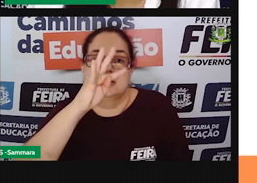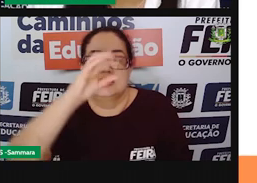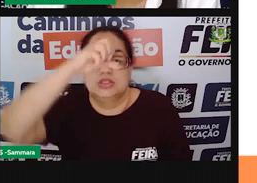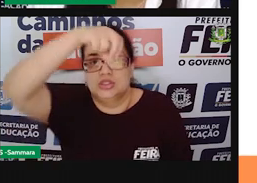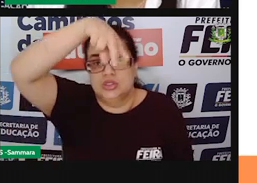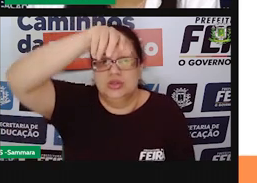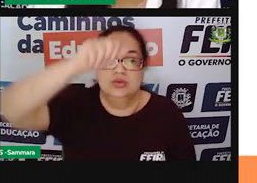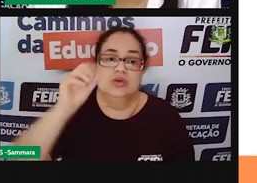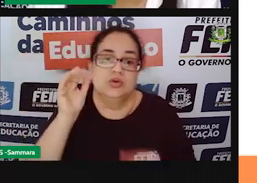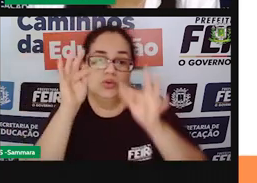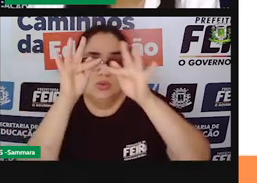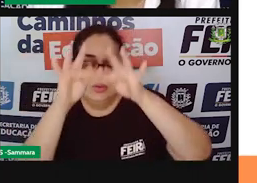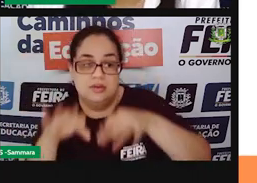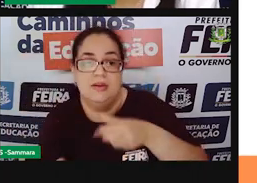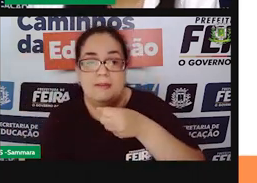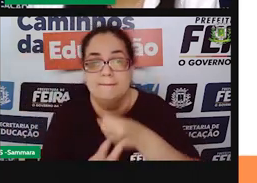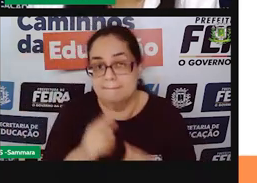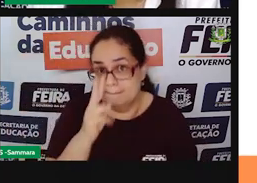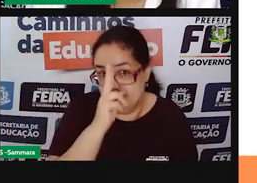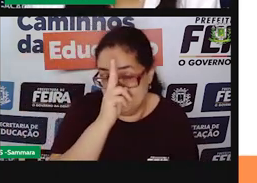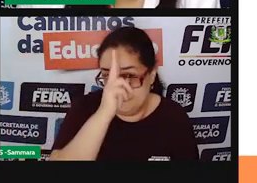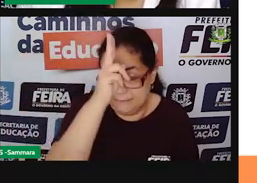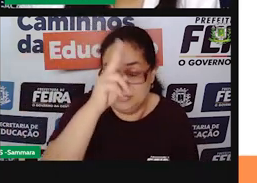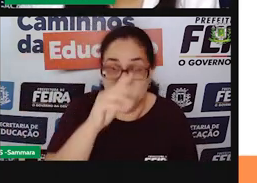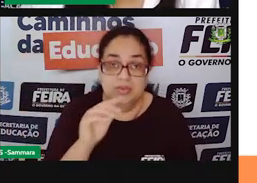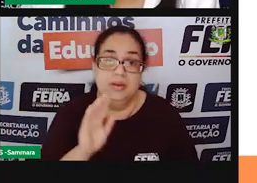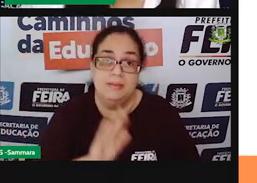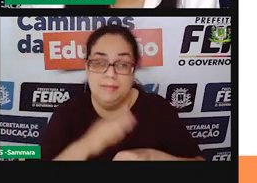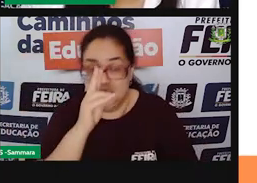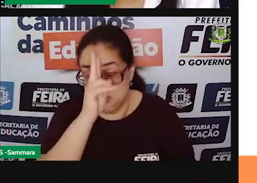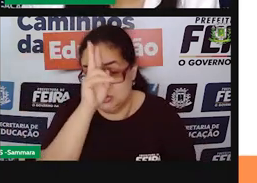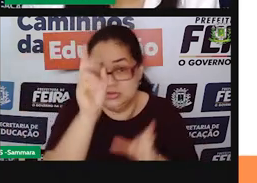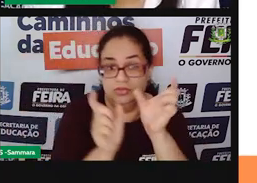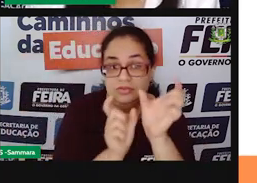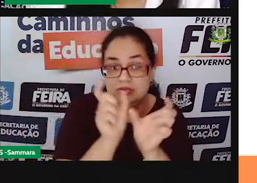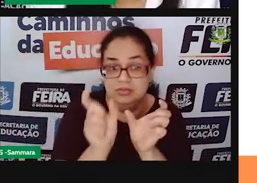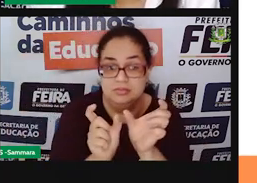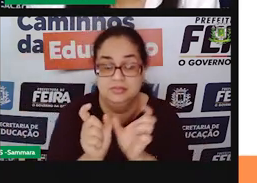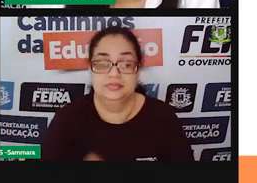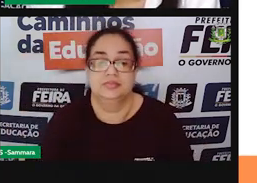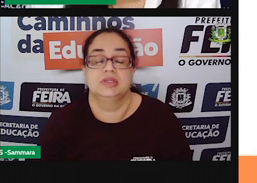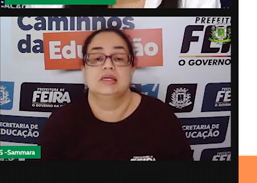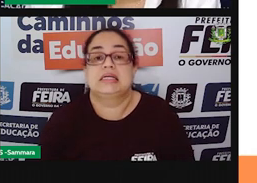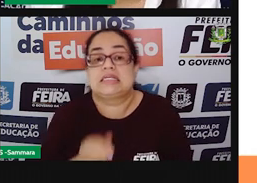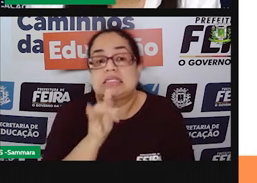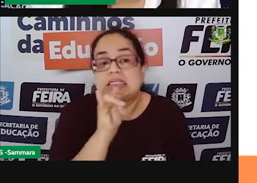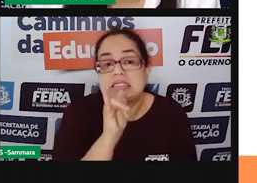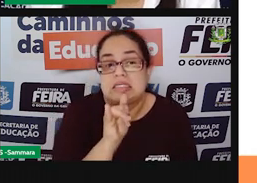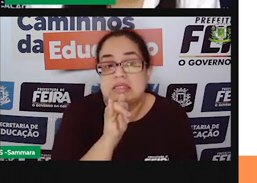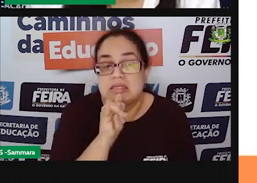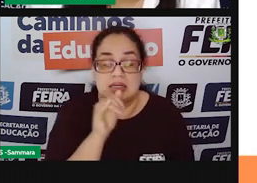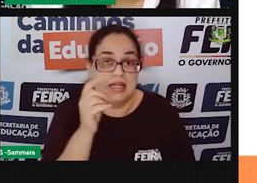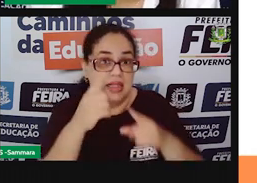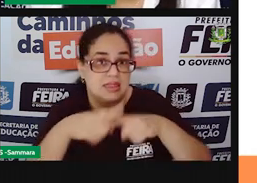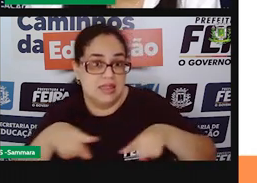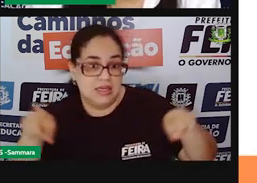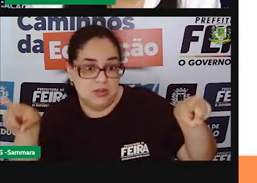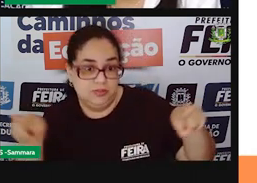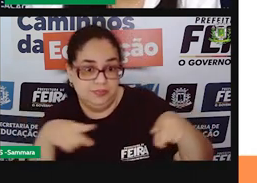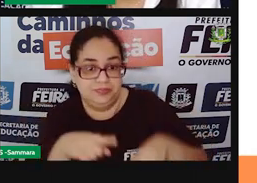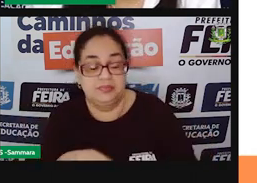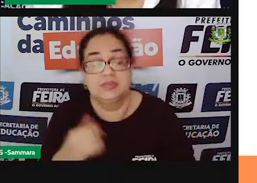a última sílaba como sílaba tônica. A gente vai ver agora alguns exemplos, ó.